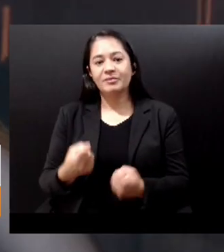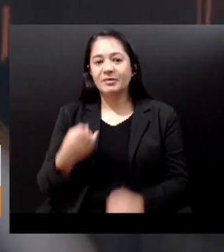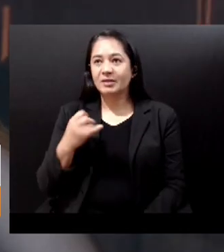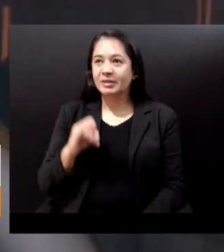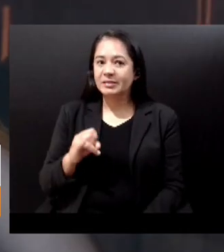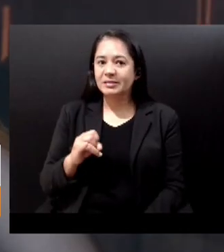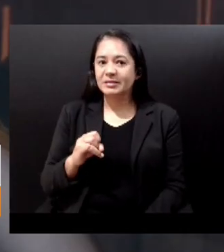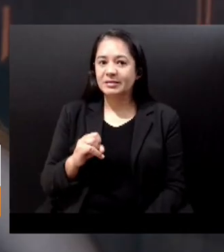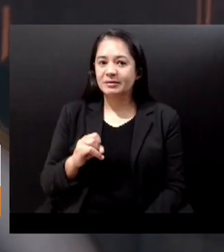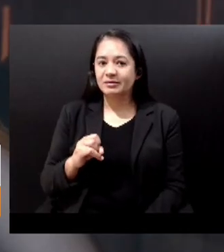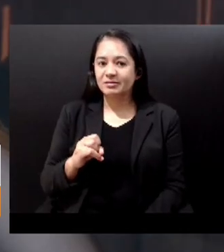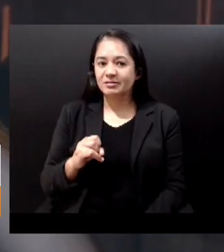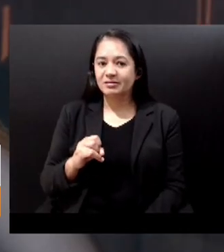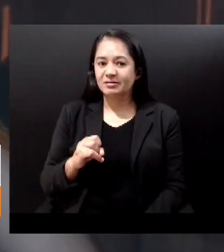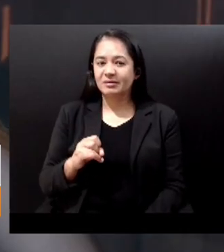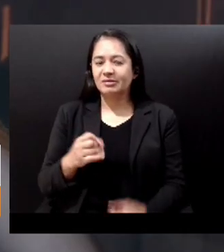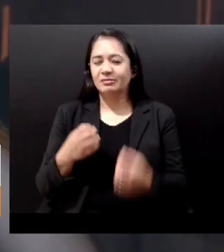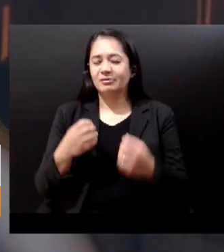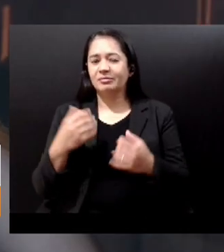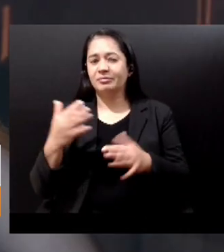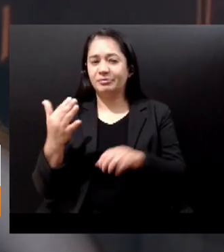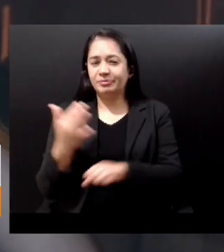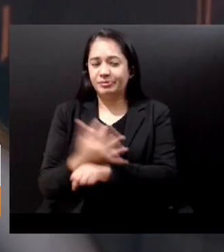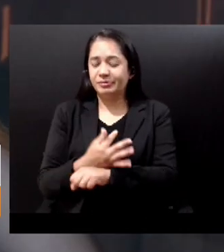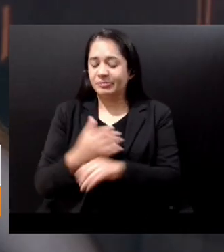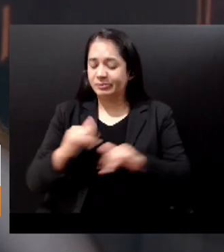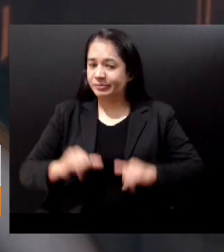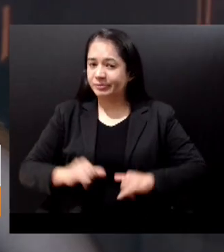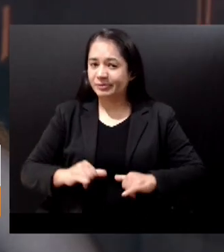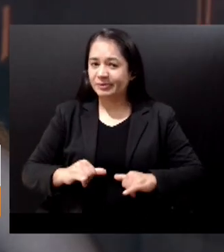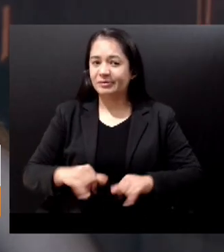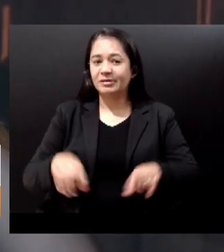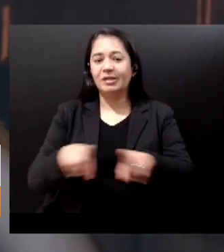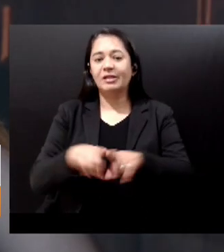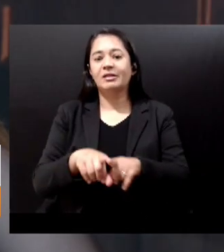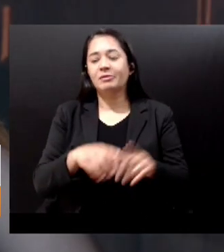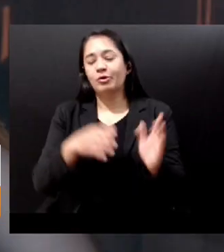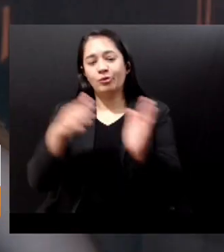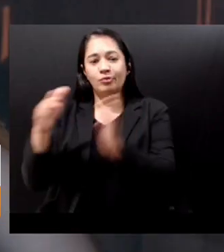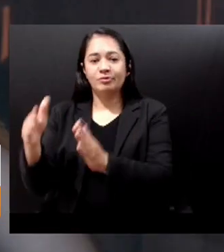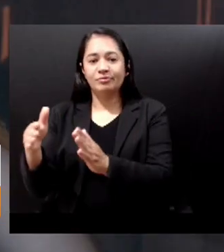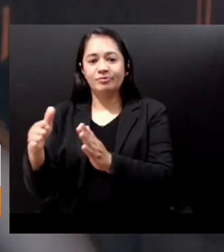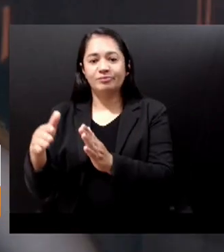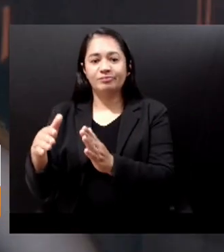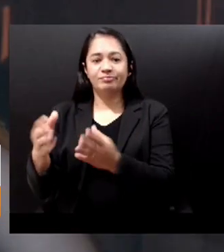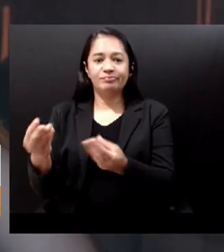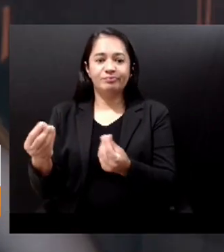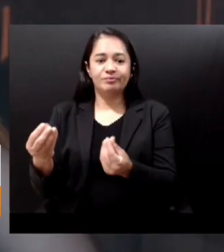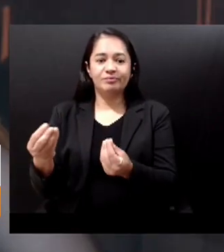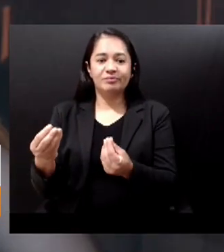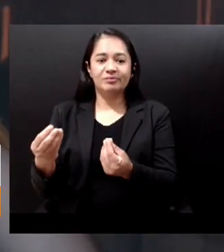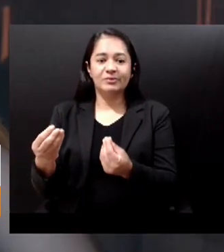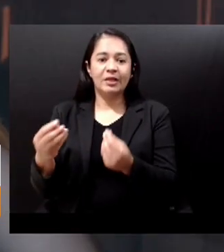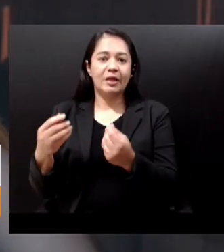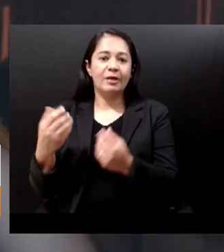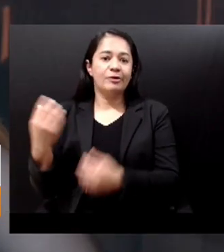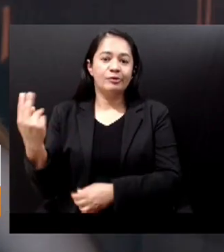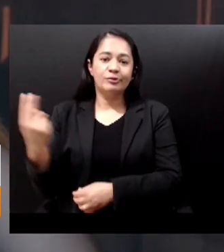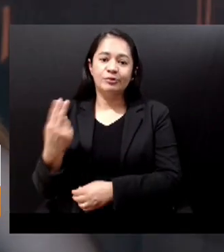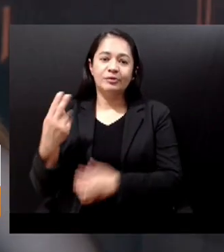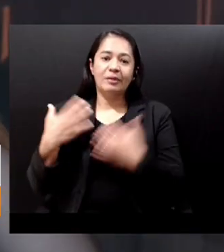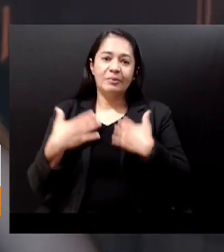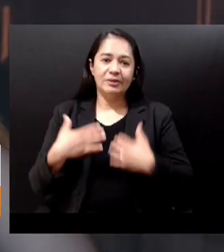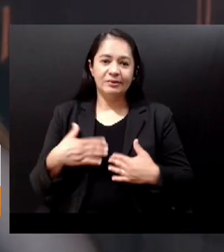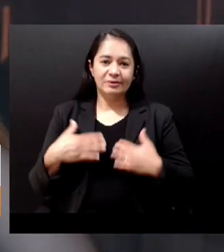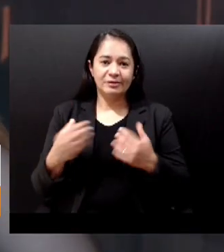de sofrimento, também entra num lugar que talvez te tire dessa possibilidade de descansar através do exercício,